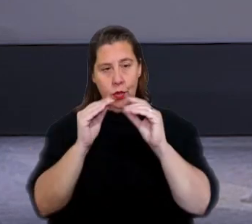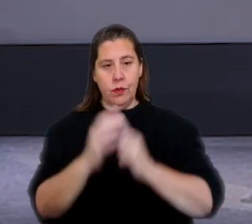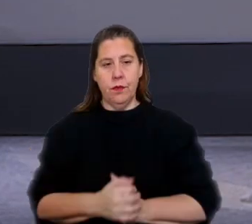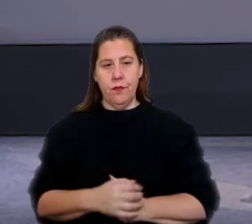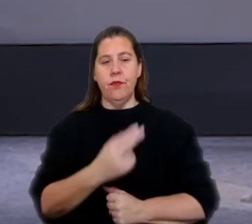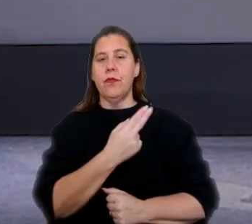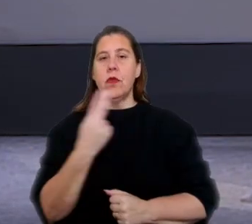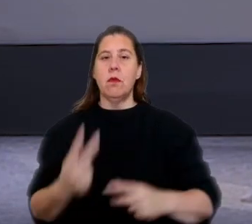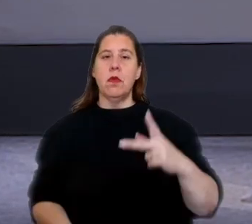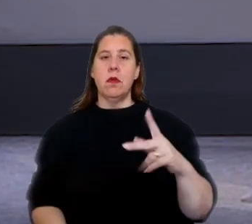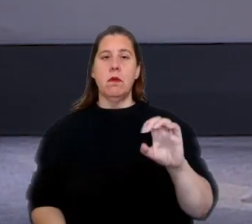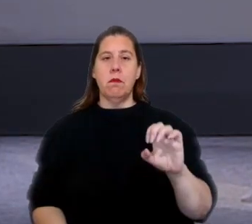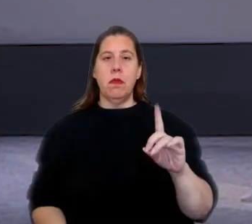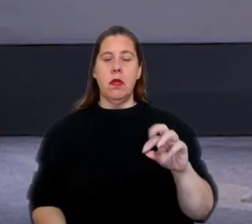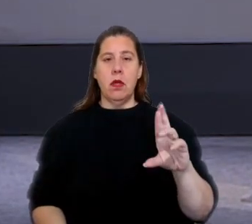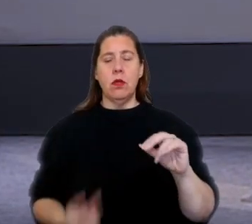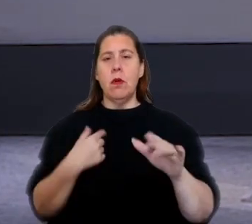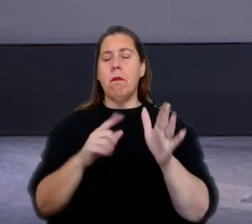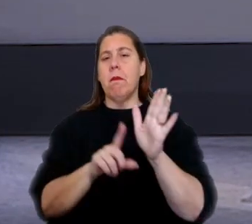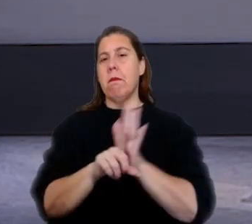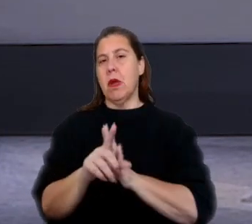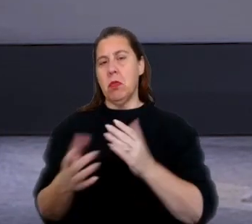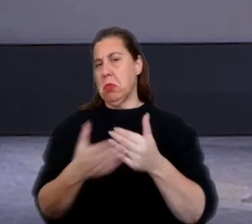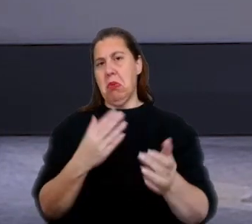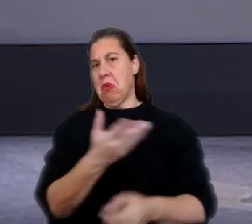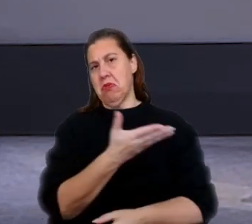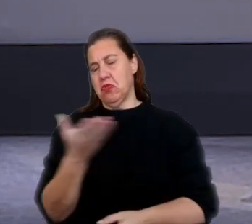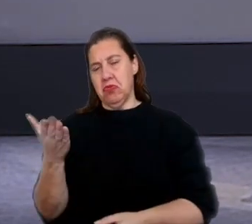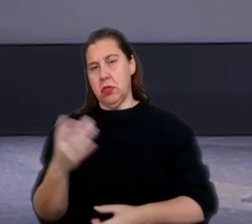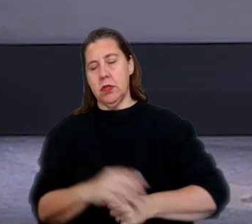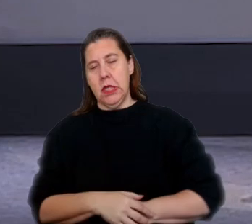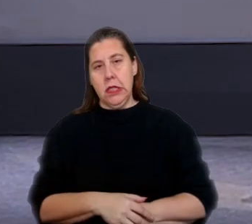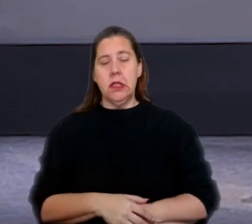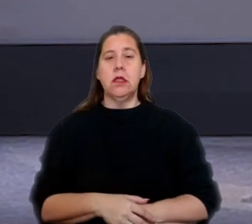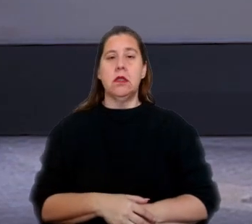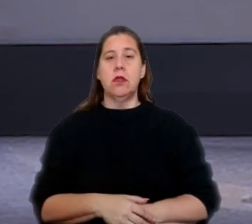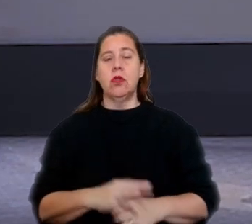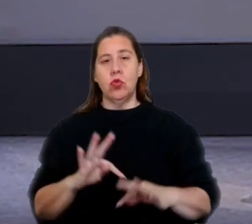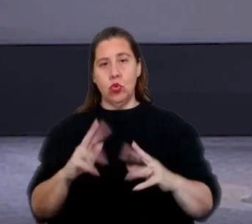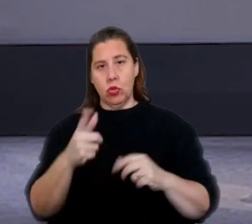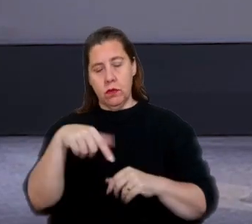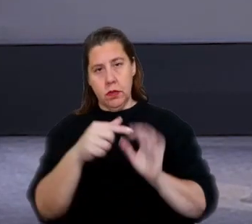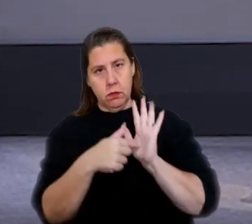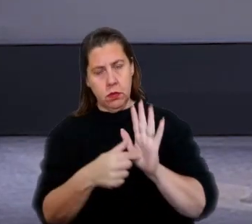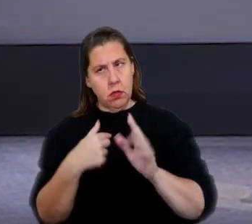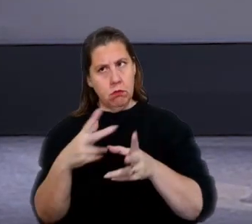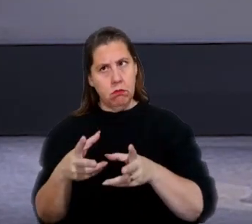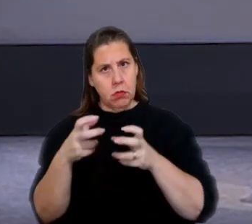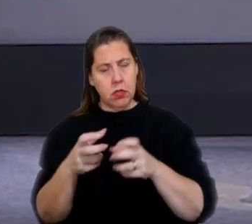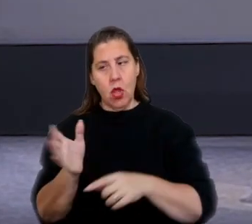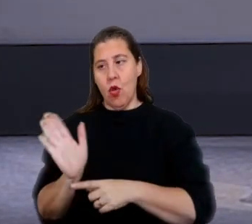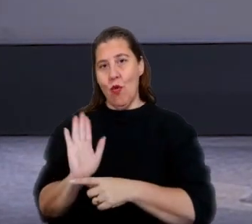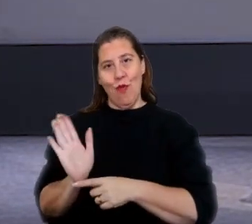Boa noite. Meu nome é Pedro. E minha pergunta para qualquer um de vocês, assim, que foi algo que todos vocês destacaram e eu